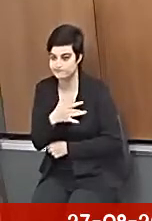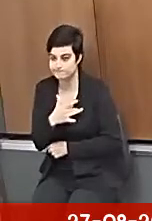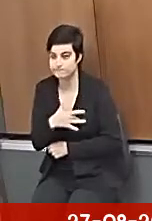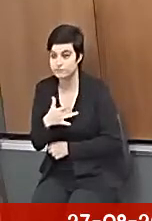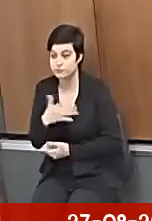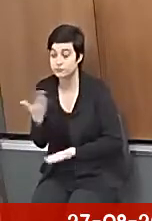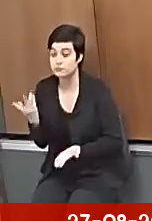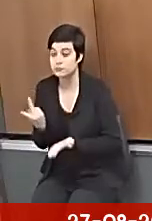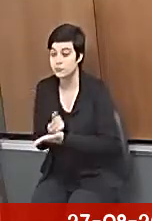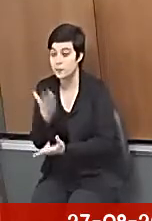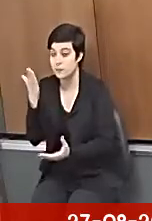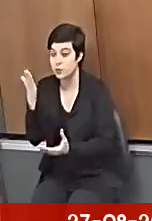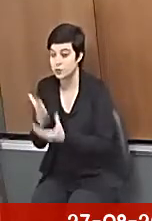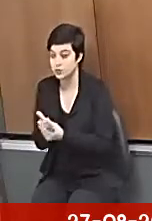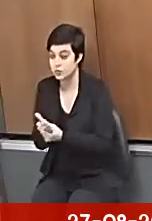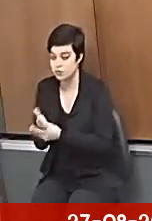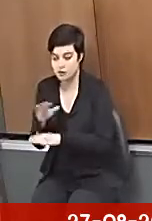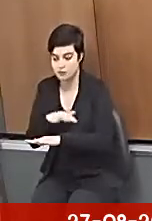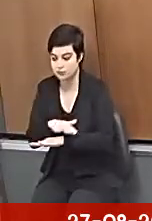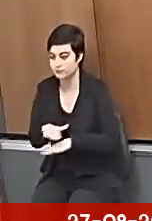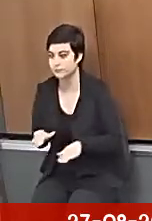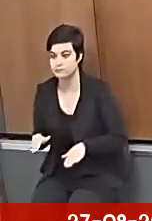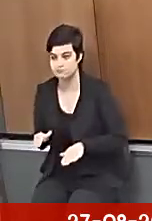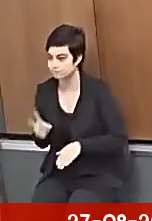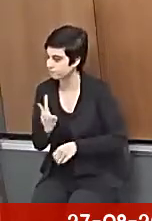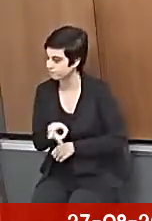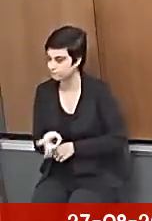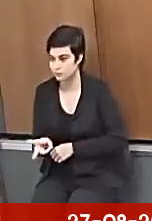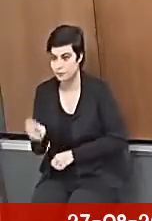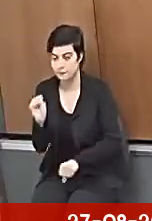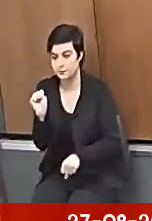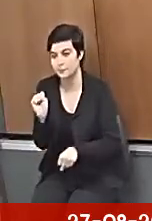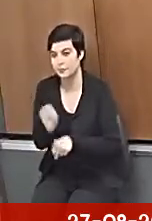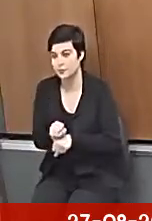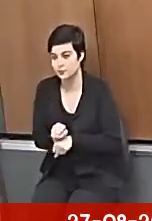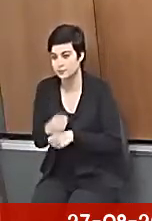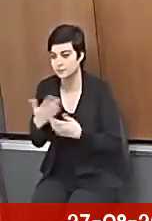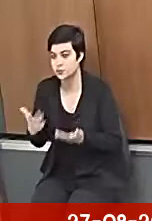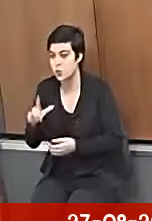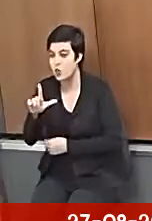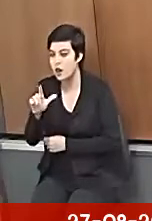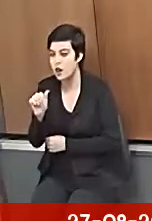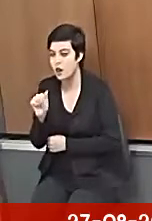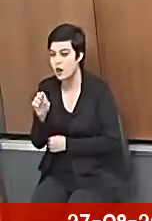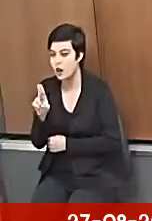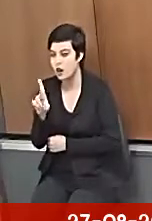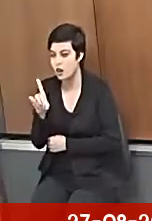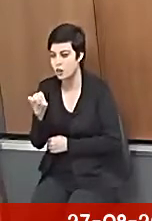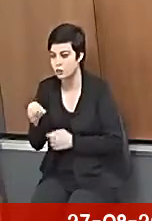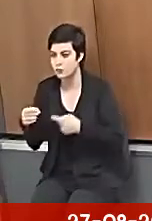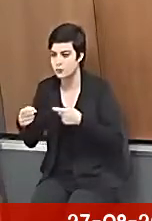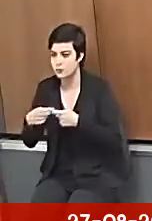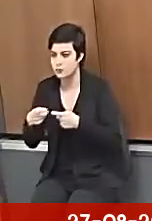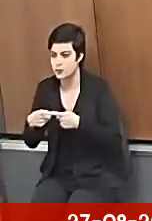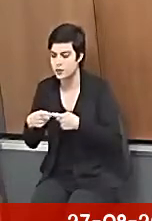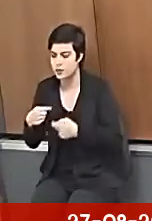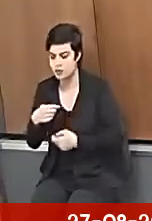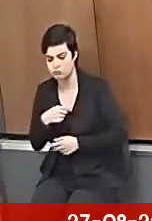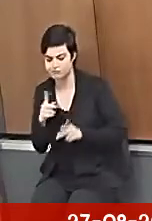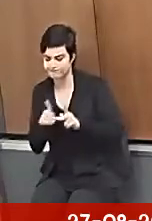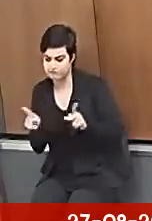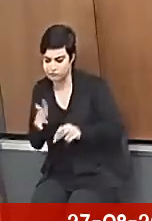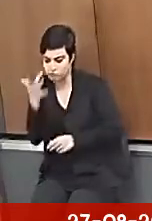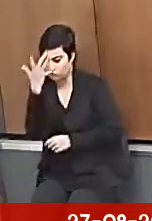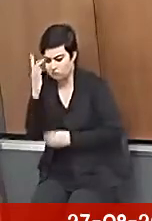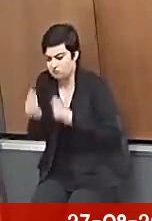o processo foi arquivado e até hoje assim é do g1 o laudo é uma coisa assim que eu como professor sinos ou da área de